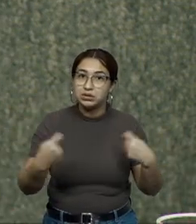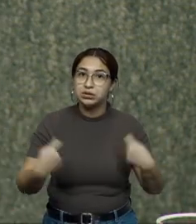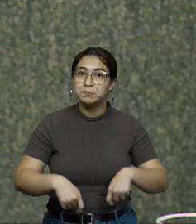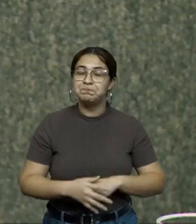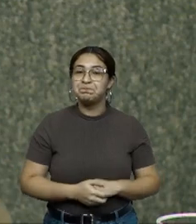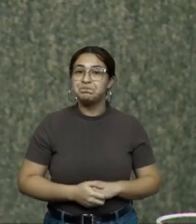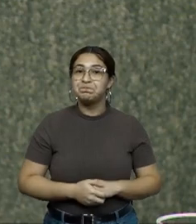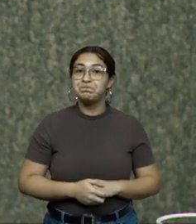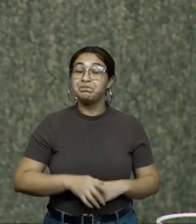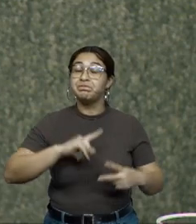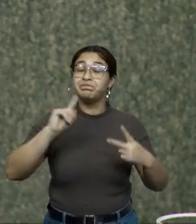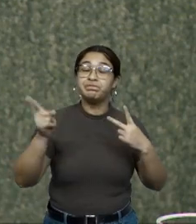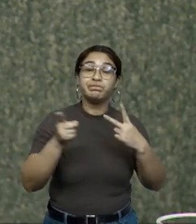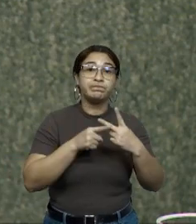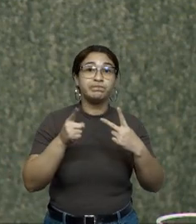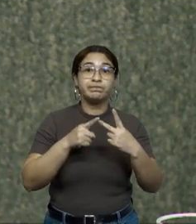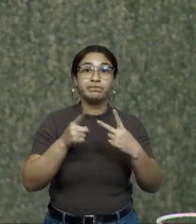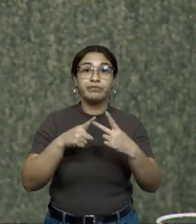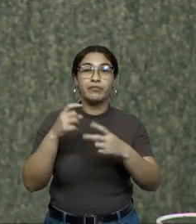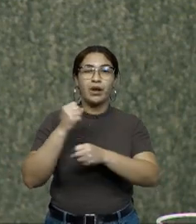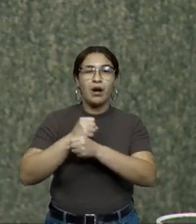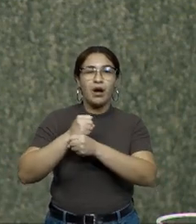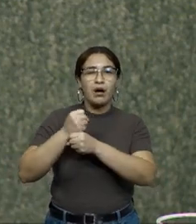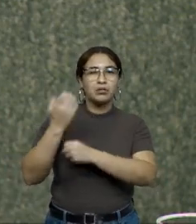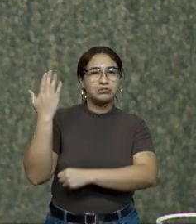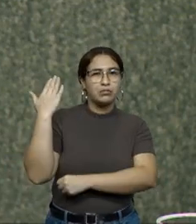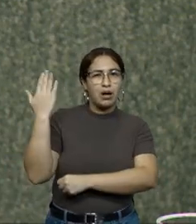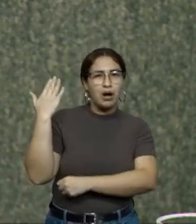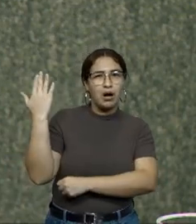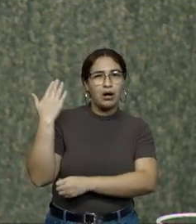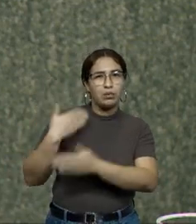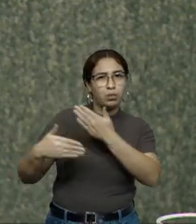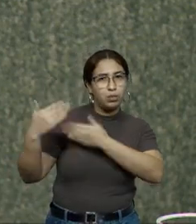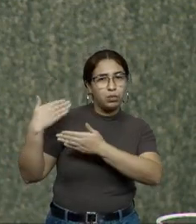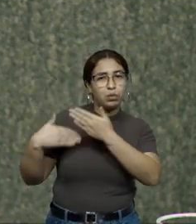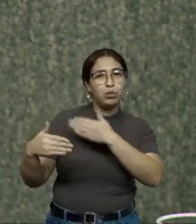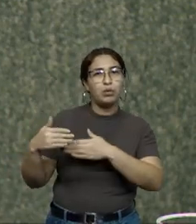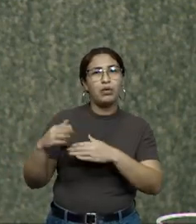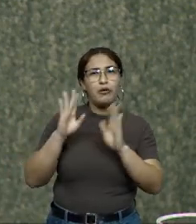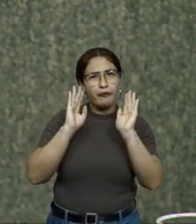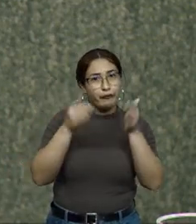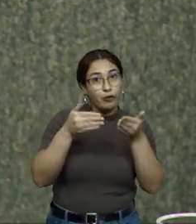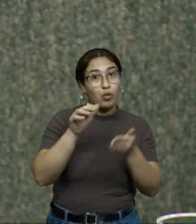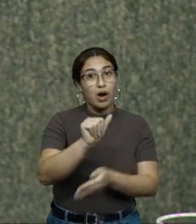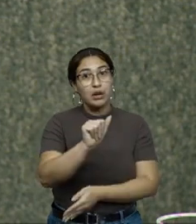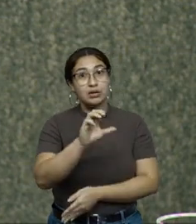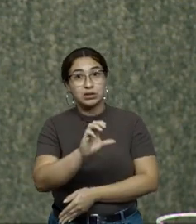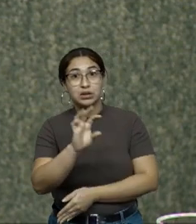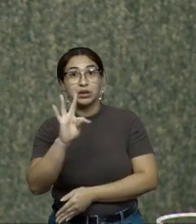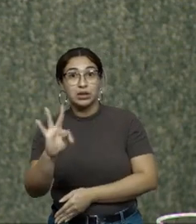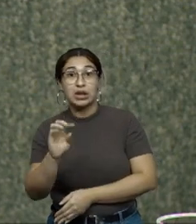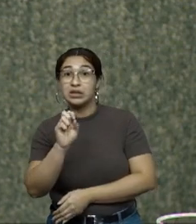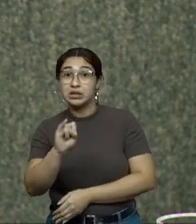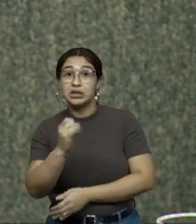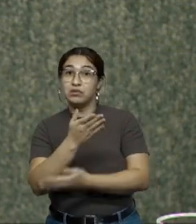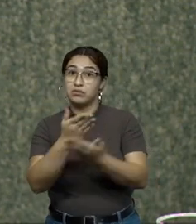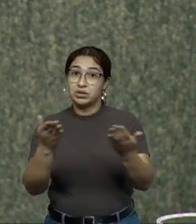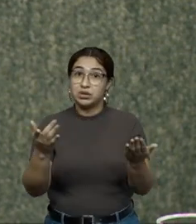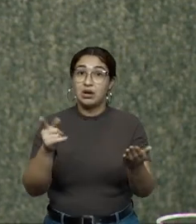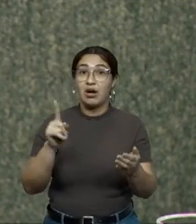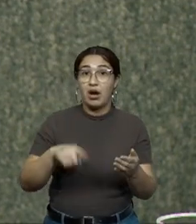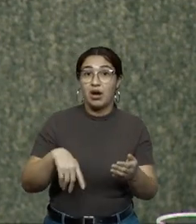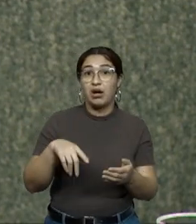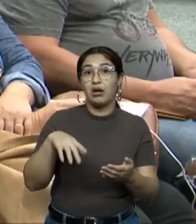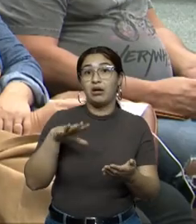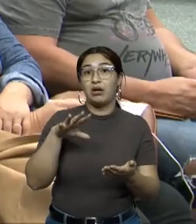dizer que nos últimos anos e aqui hoje nós vamos focar-nos acidez em algum efetivo está acompanhando e vai dizer a